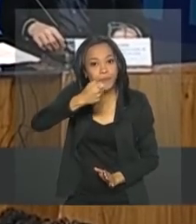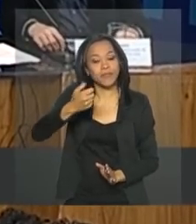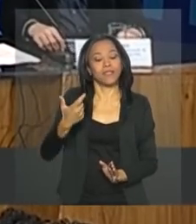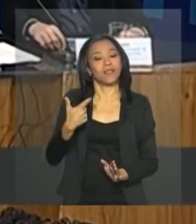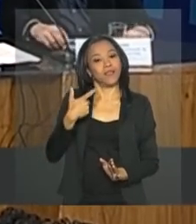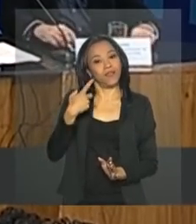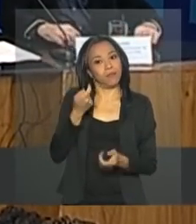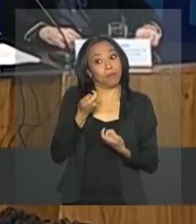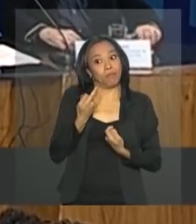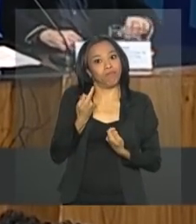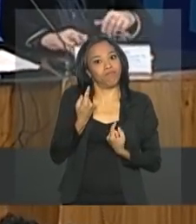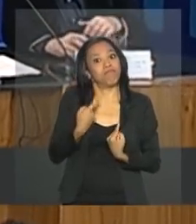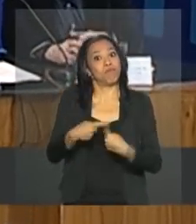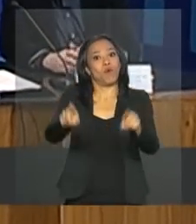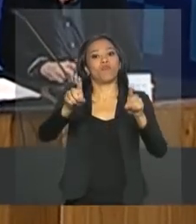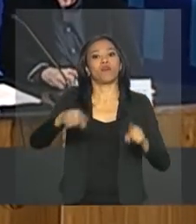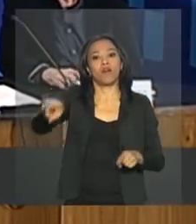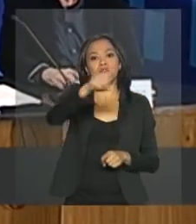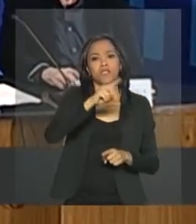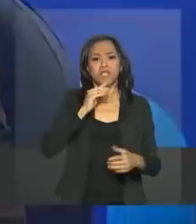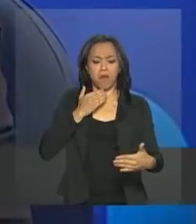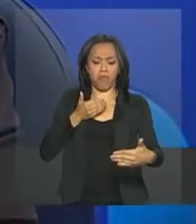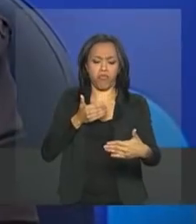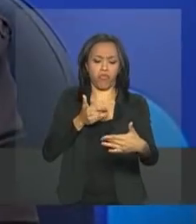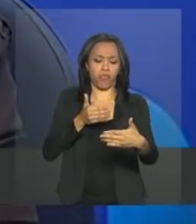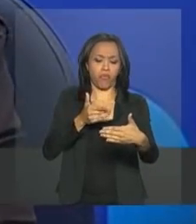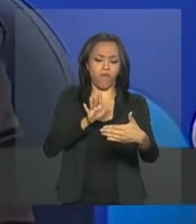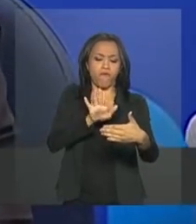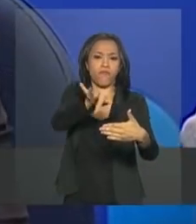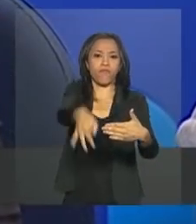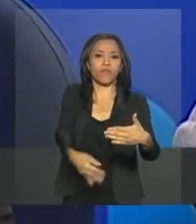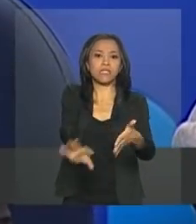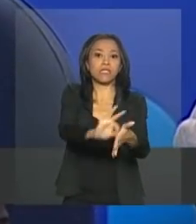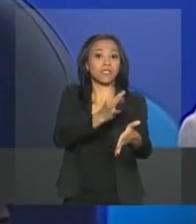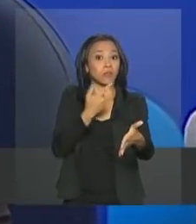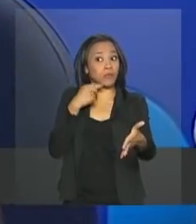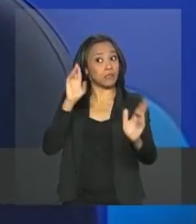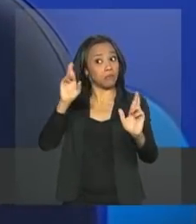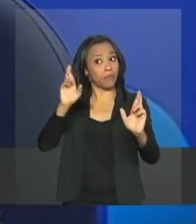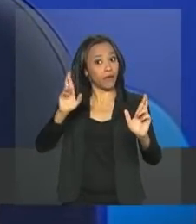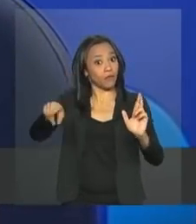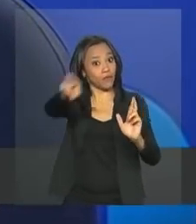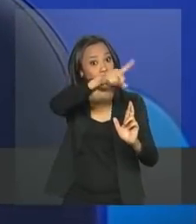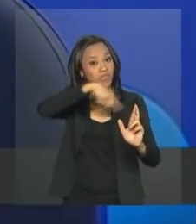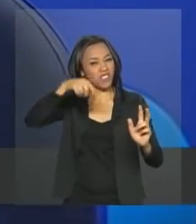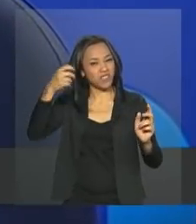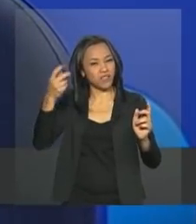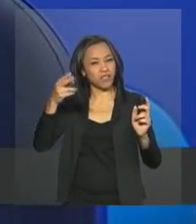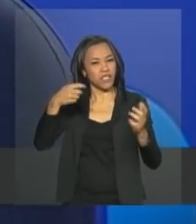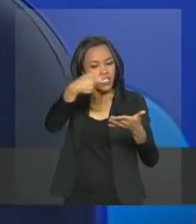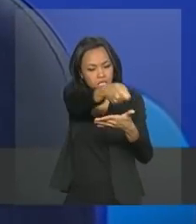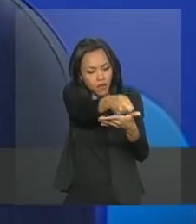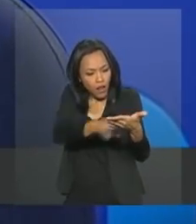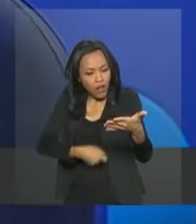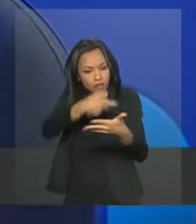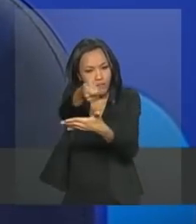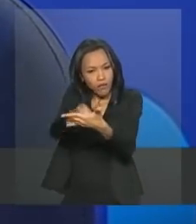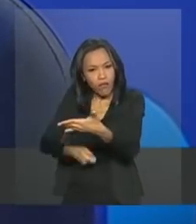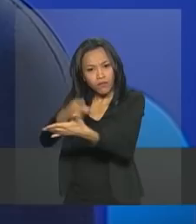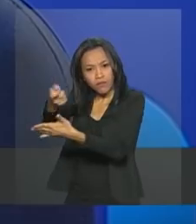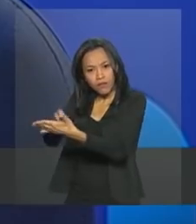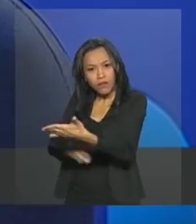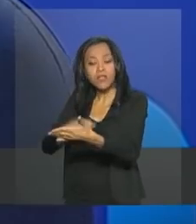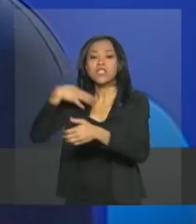idéia perto de encerrar as inscrições e eu espero que vocês estejam escrevendo matérias sensacionais sobre as nossas estatísticas